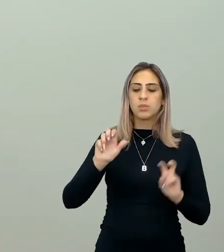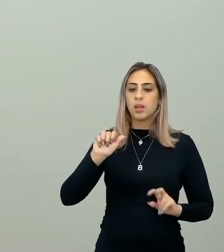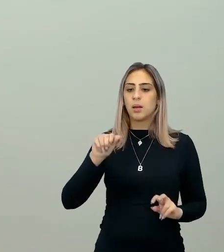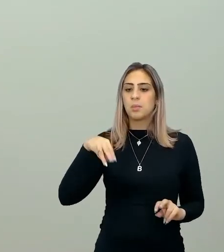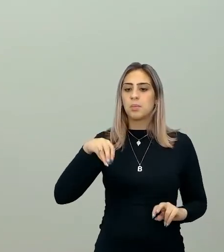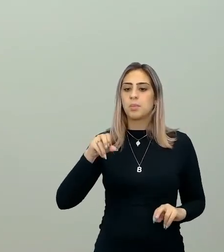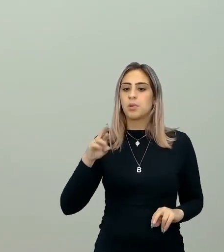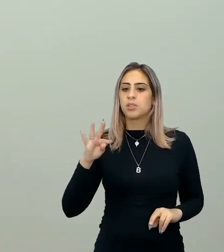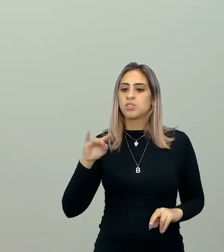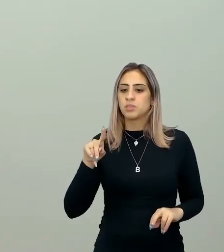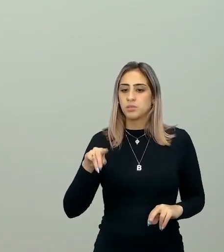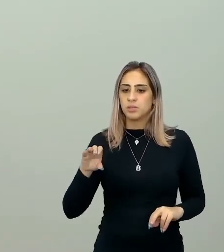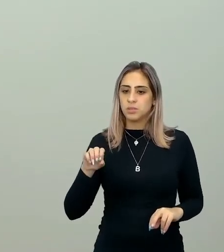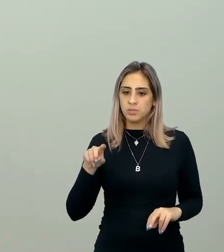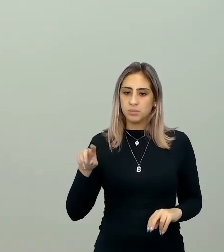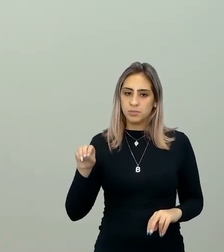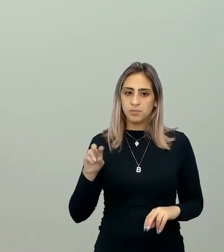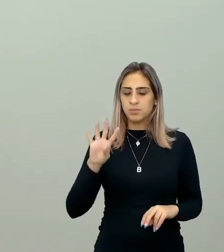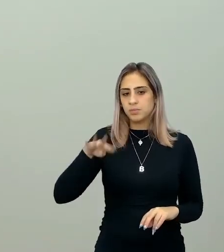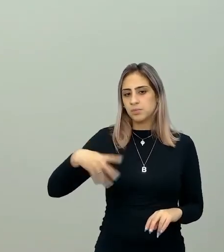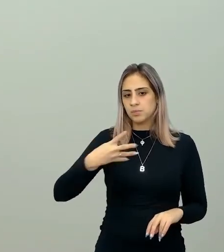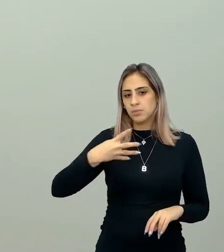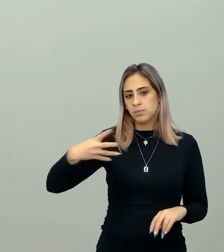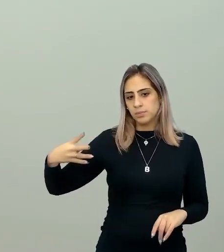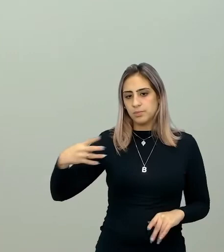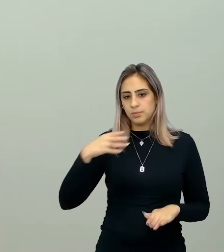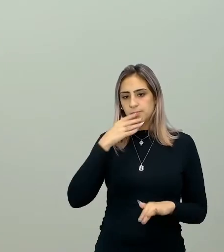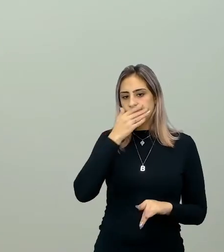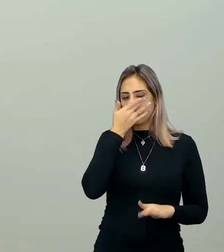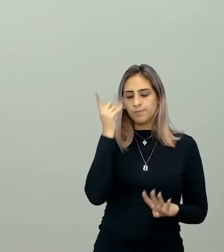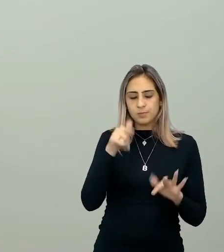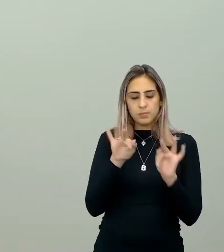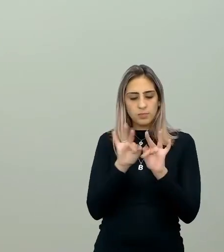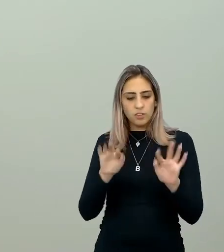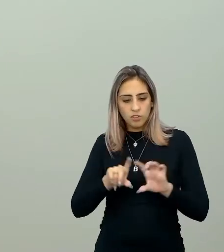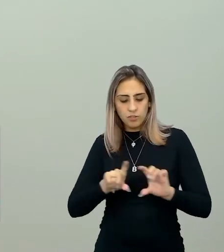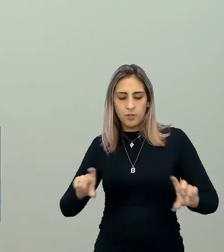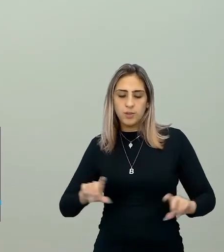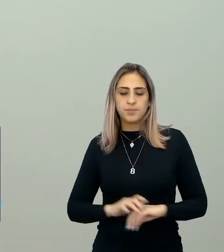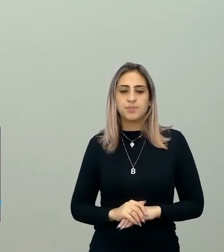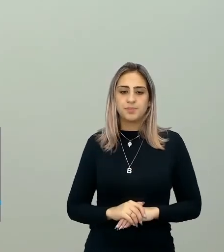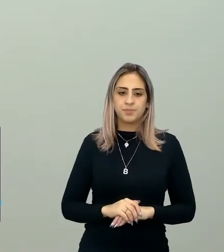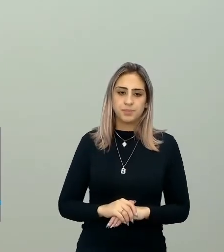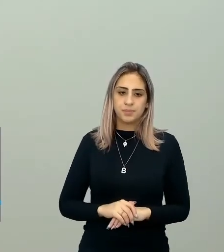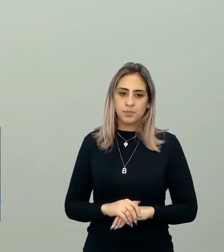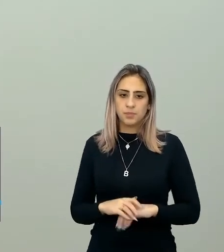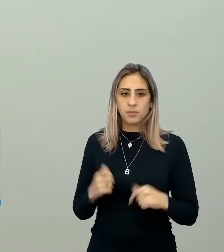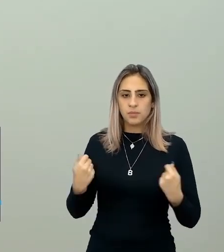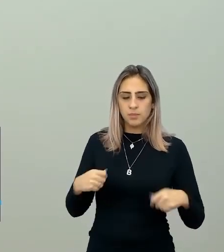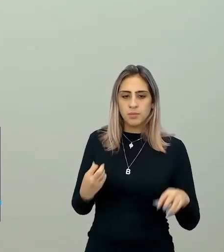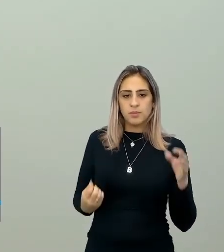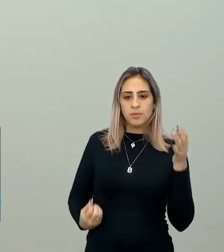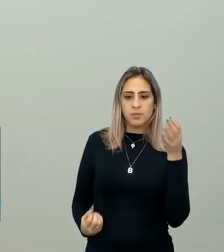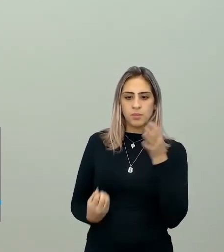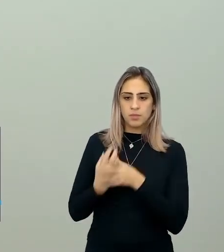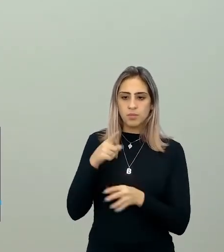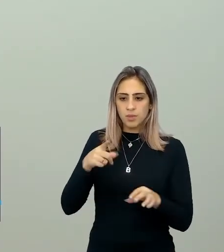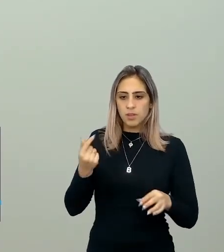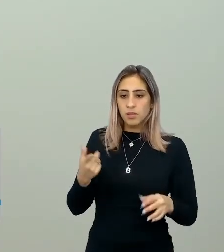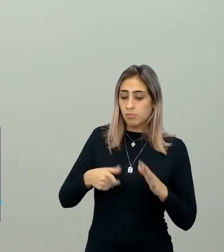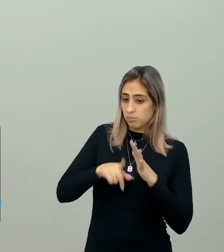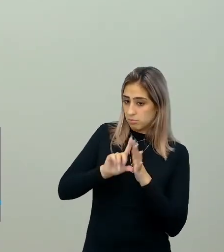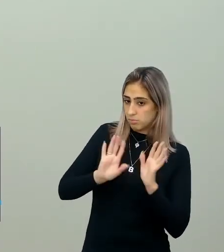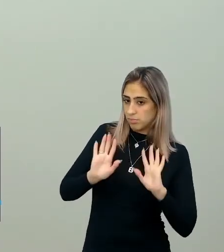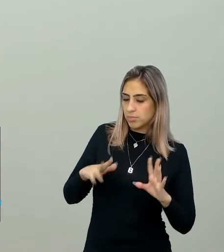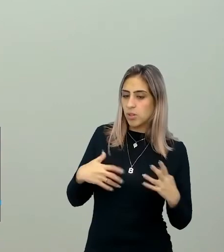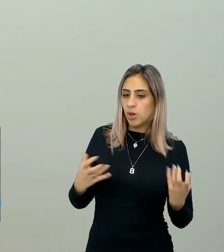amortização. Eu vou lá para o Excel, a gente vai colocar essa fórmula no Excel e vai precisar aparecer esses valores. Mas antes